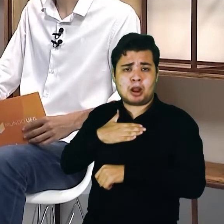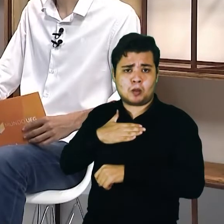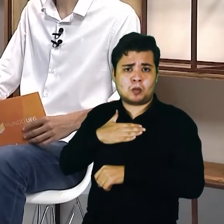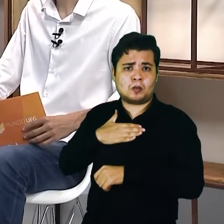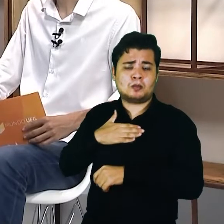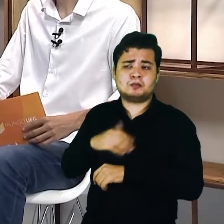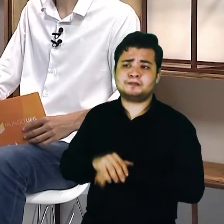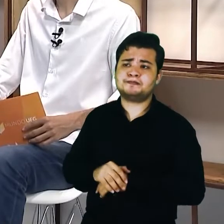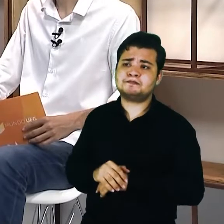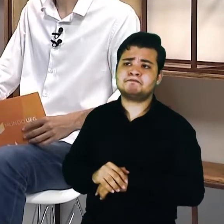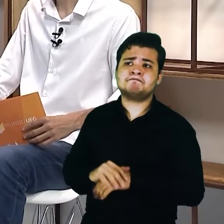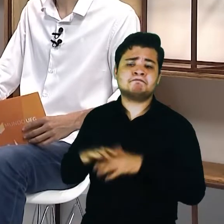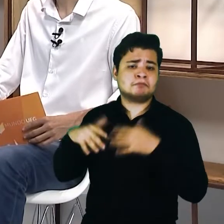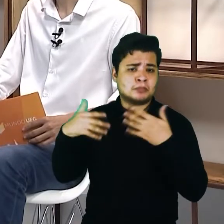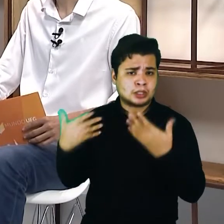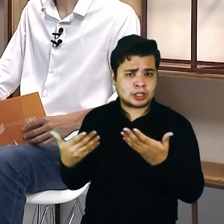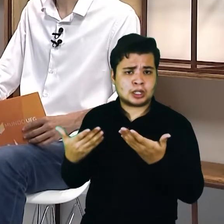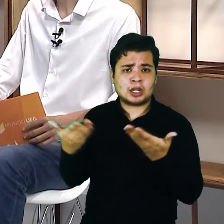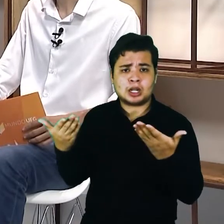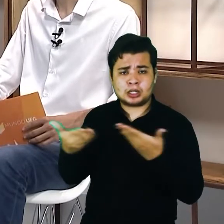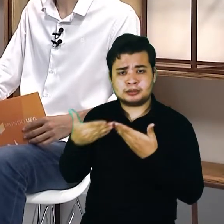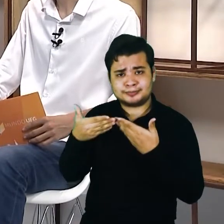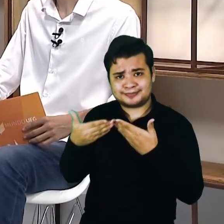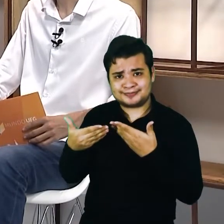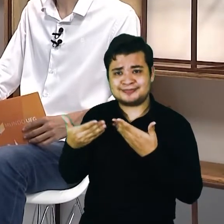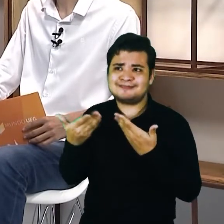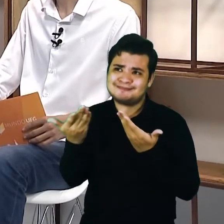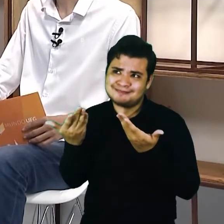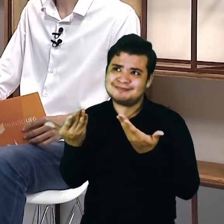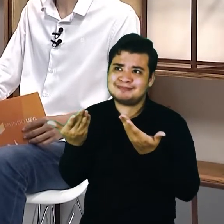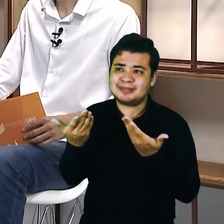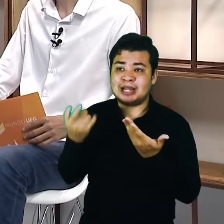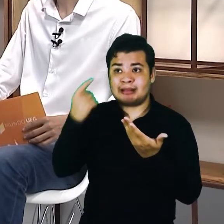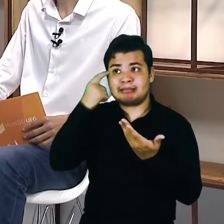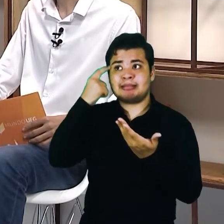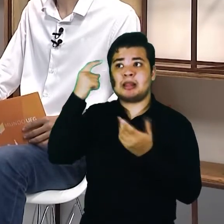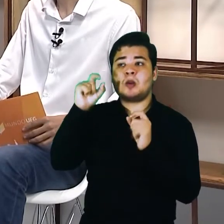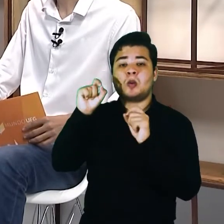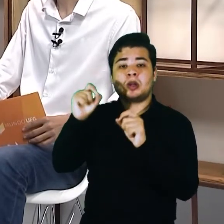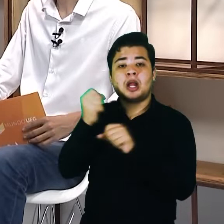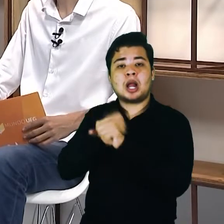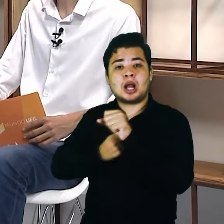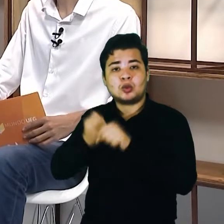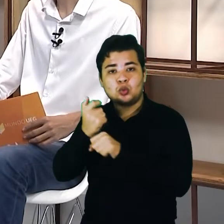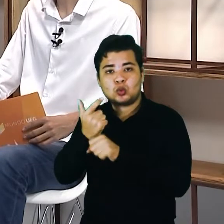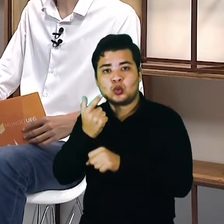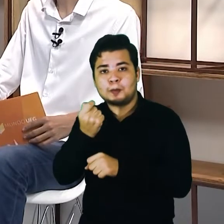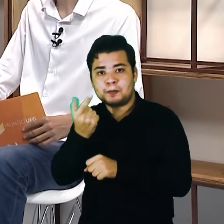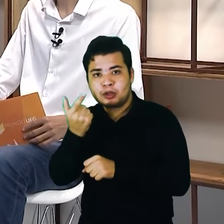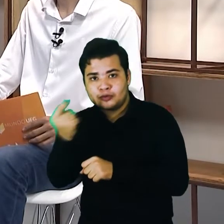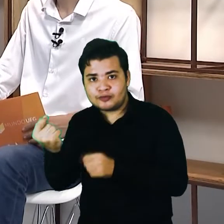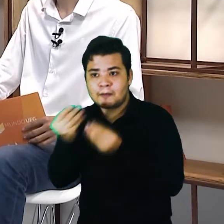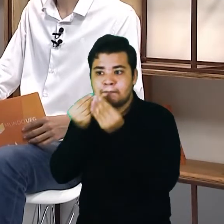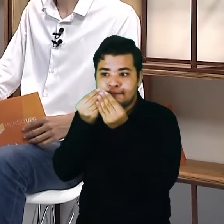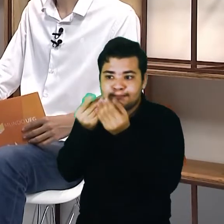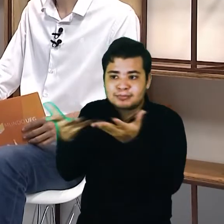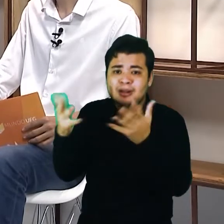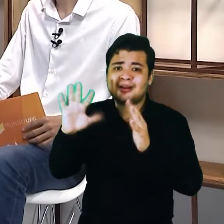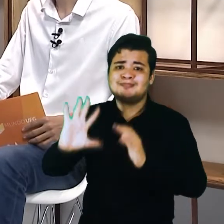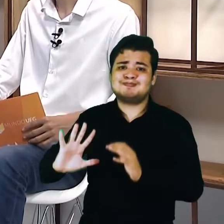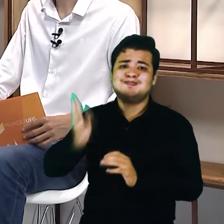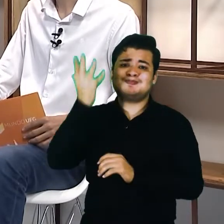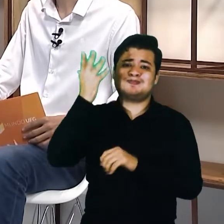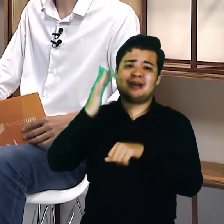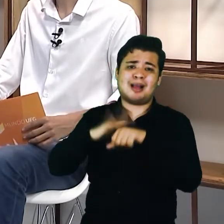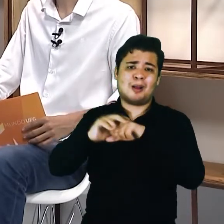nós finalizamos agora para o ano seria publicado no 2020, mas por conta